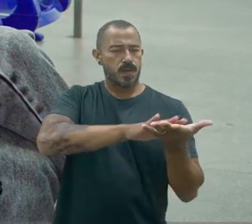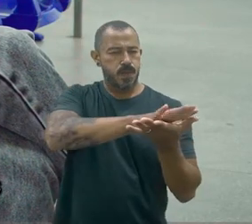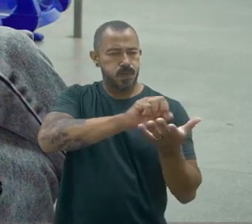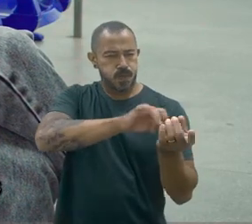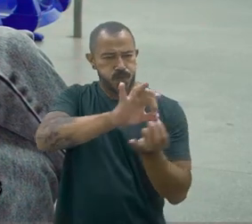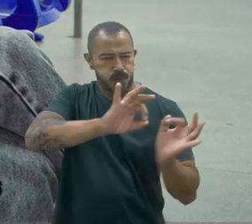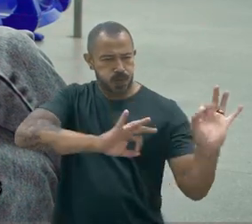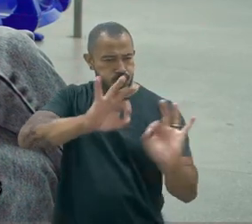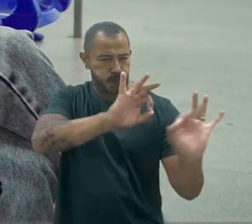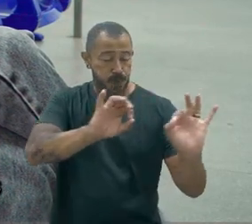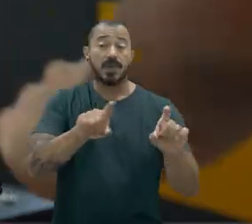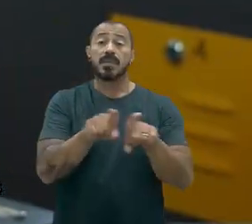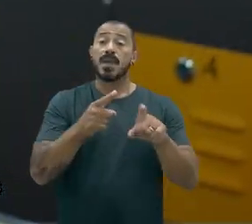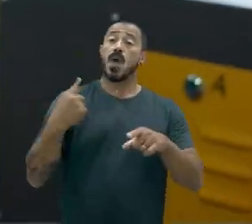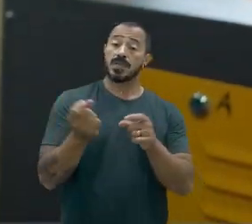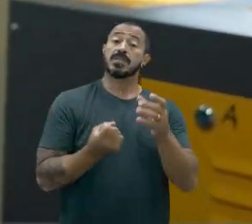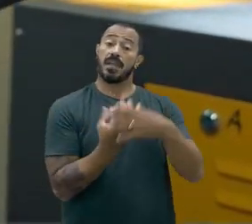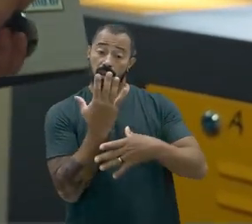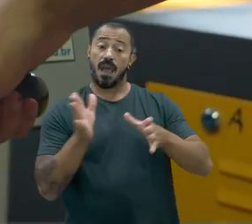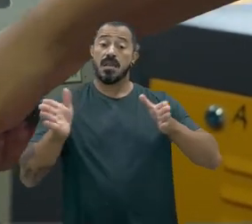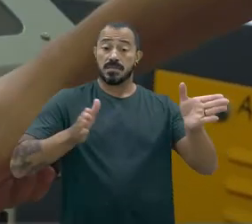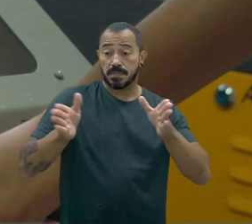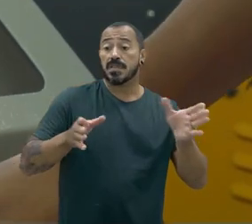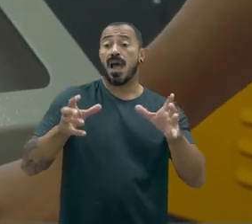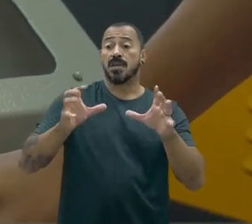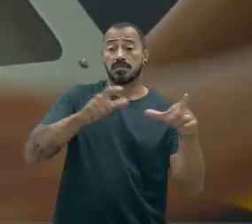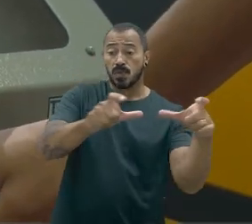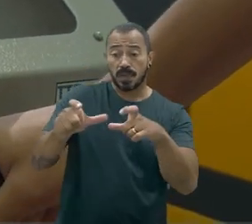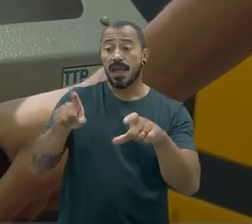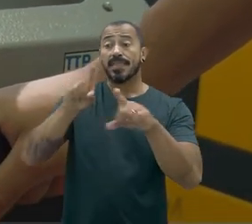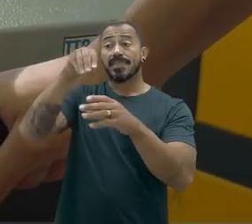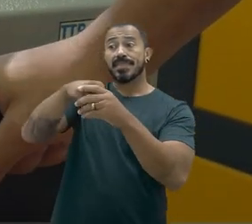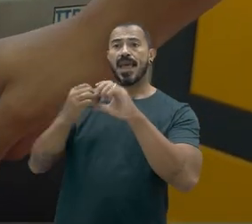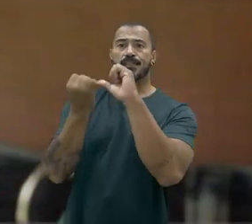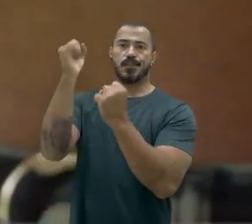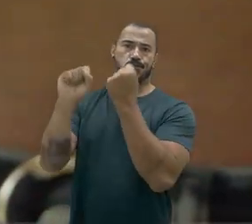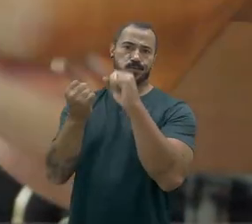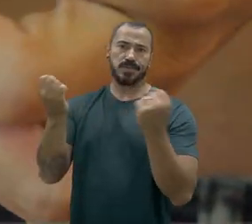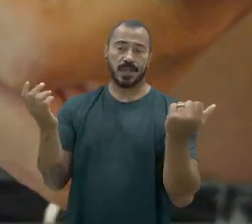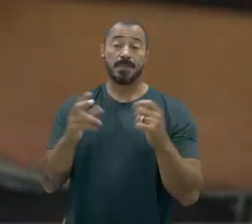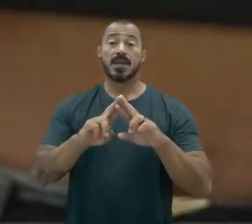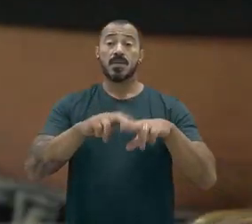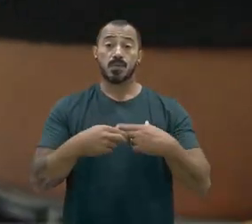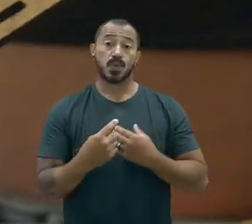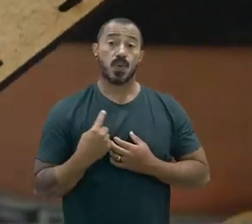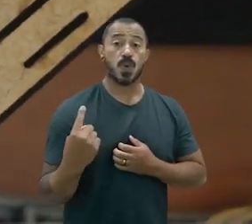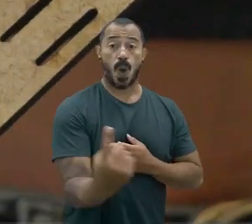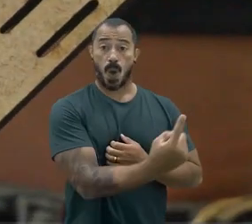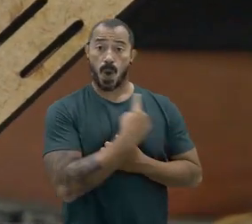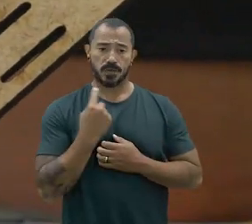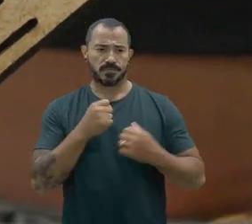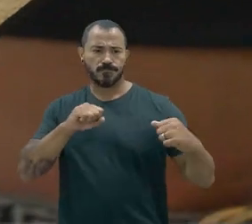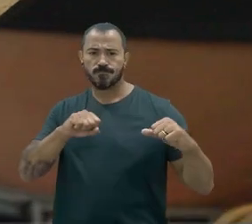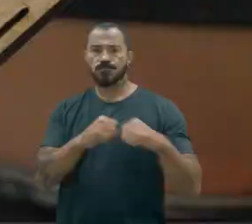essa acessibilidade, através desses equipamentos que normalmente são utilizados dentro da indústria. Então aqui a gente visa muito a